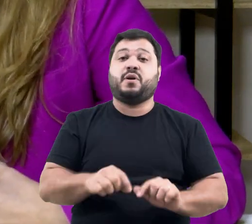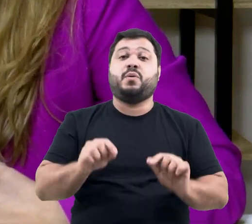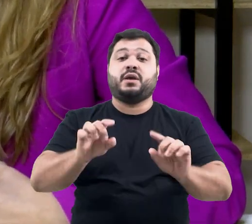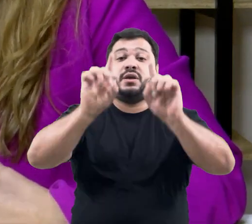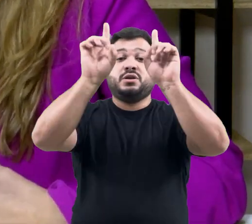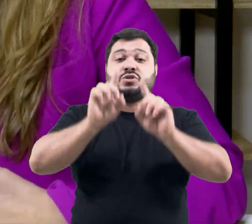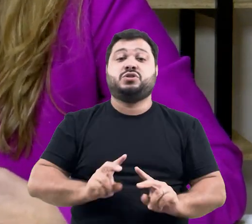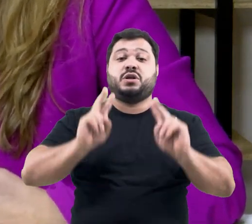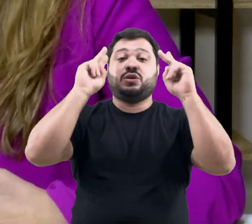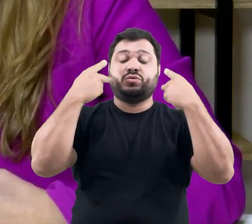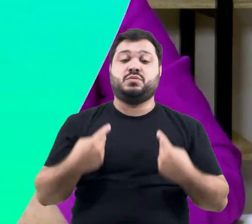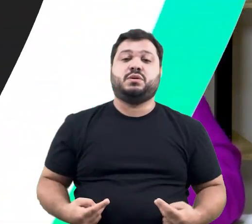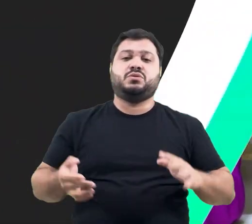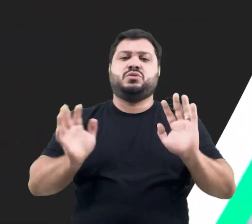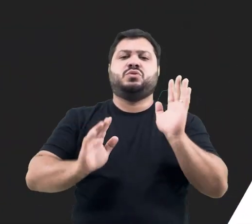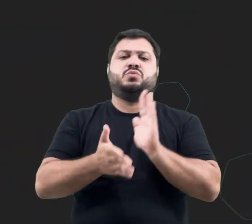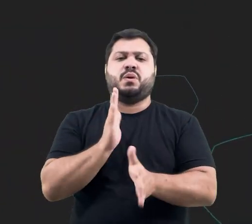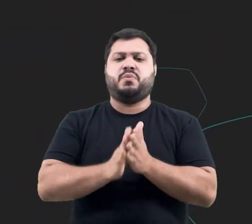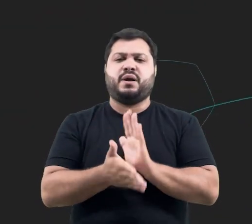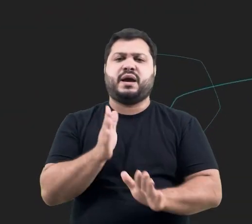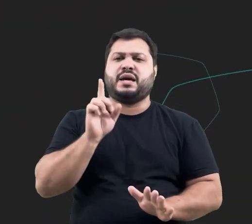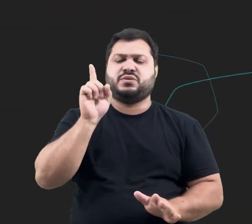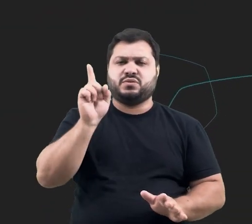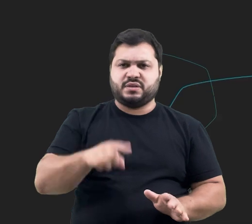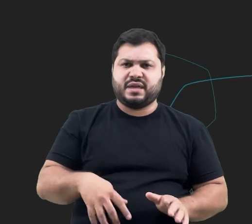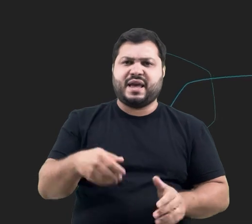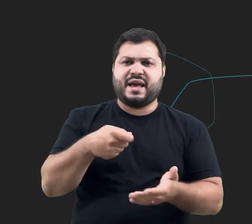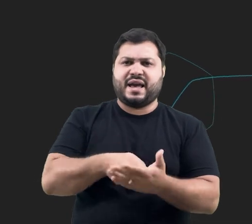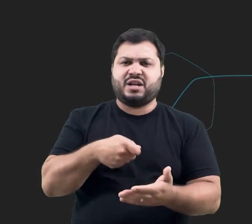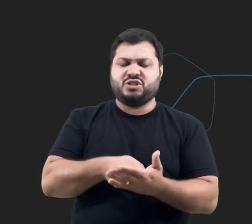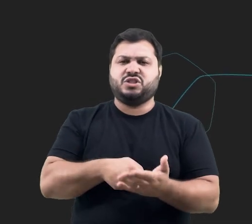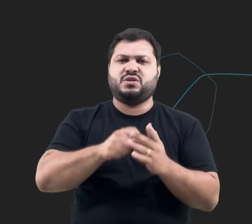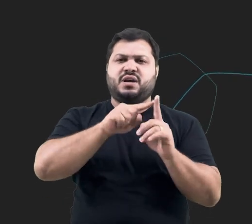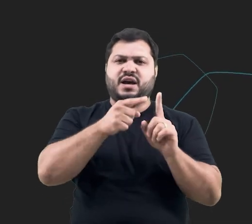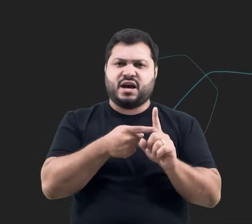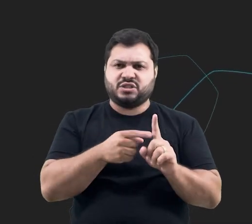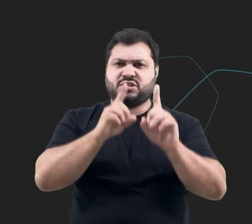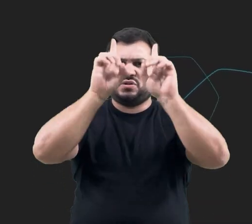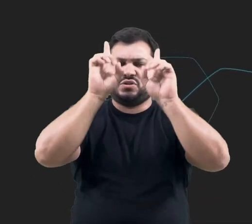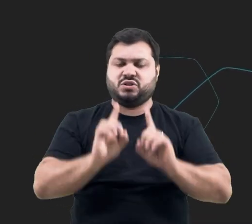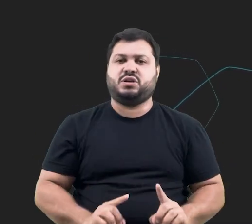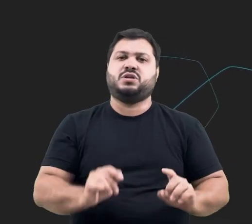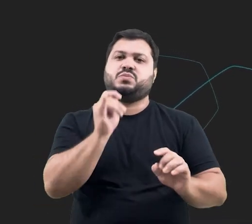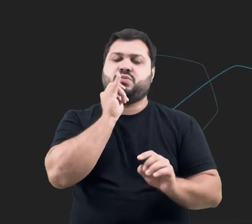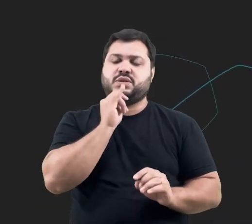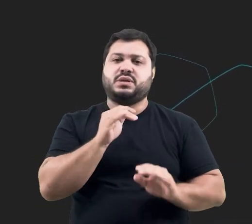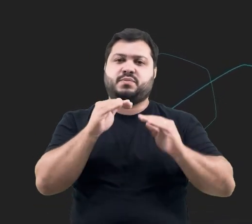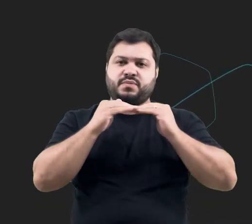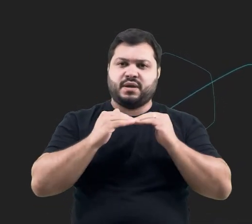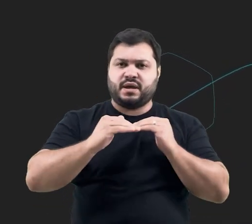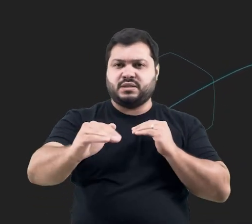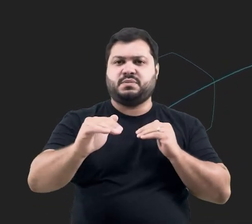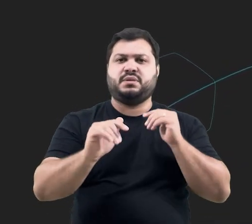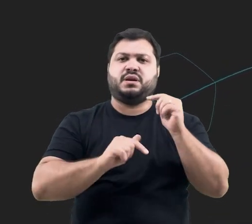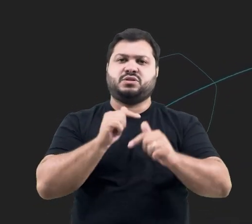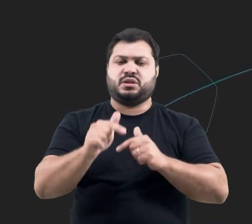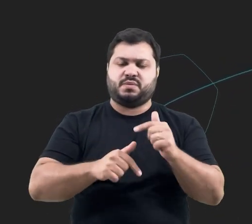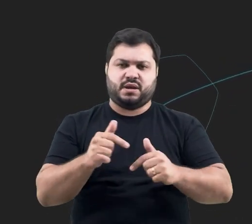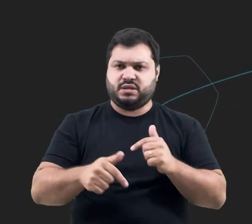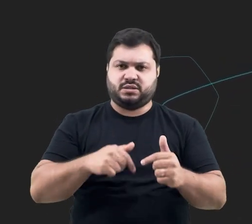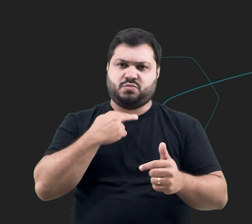final das contas, de direitos humanos. Não é por acaso que são garantidos às gestantes direitos como a